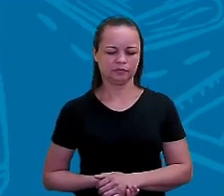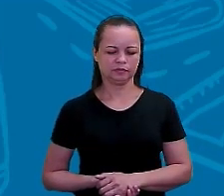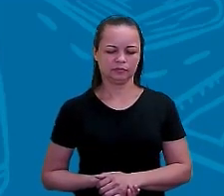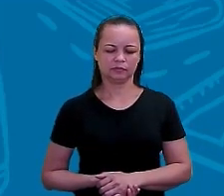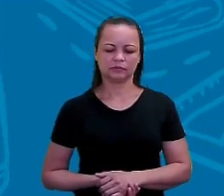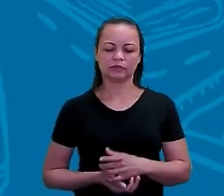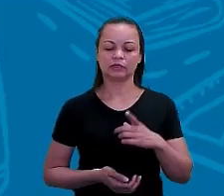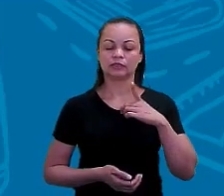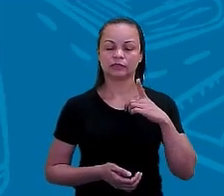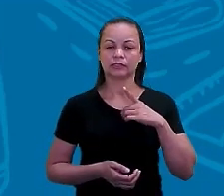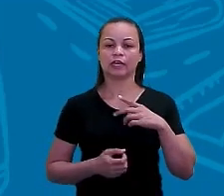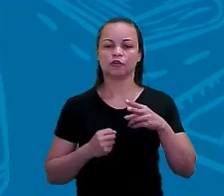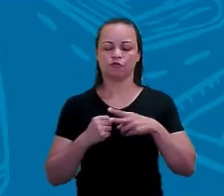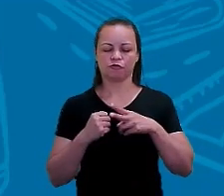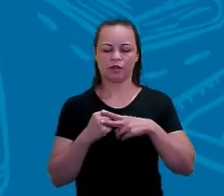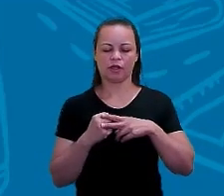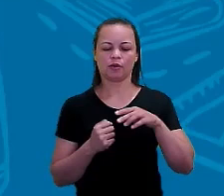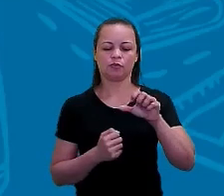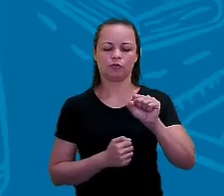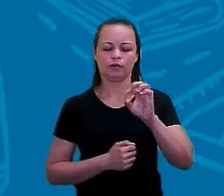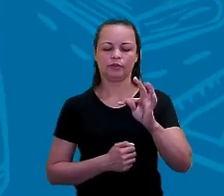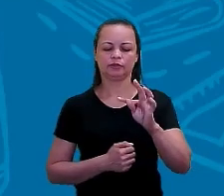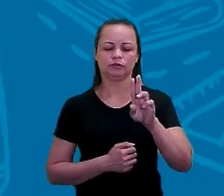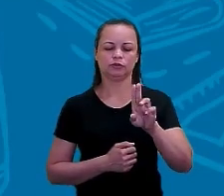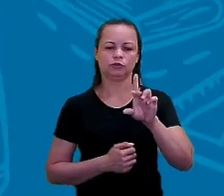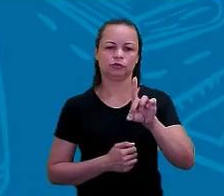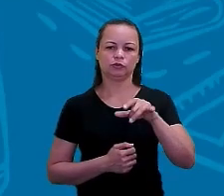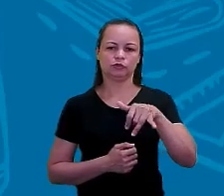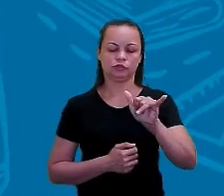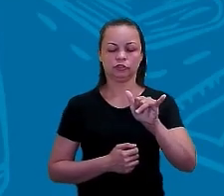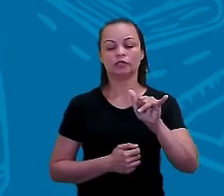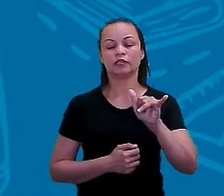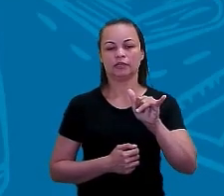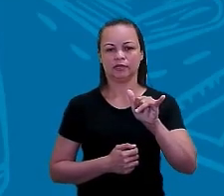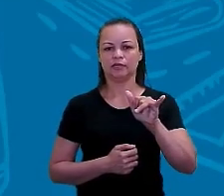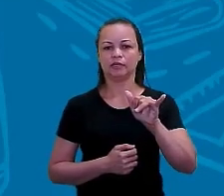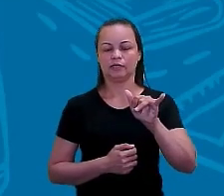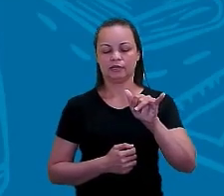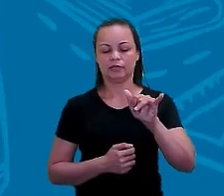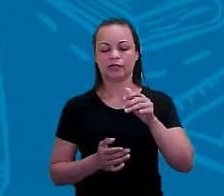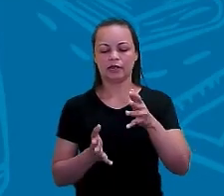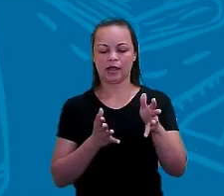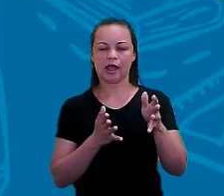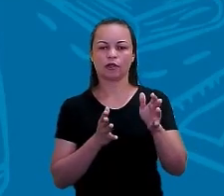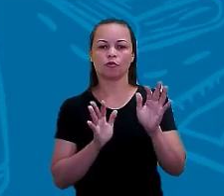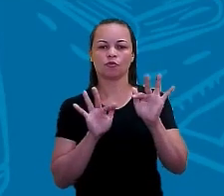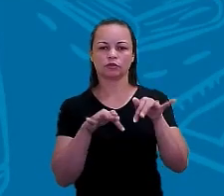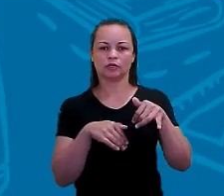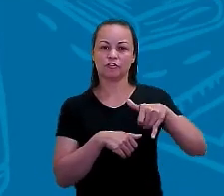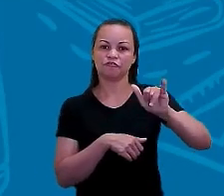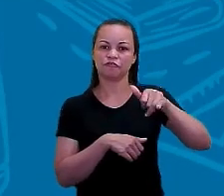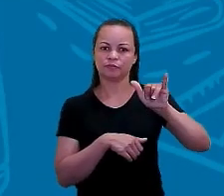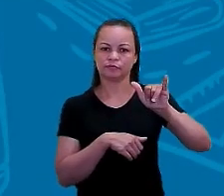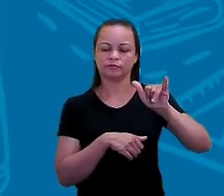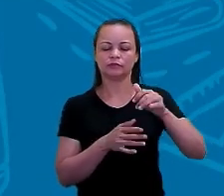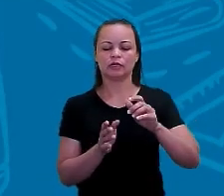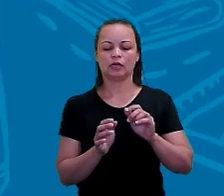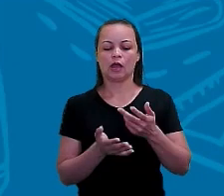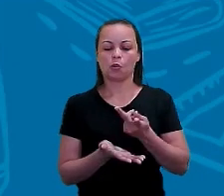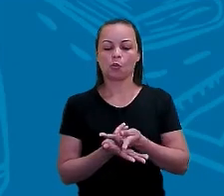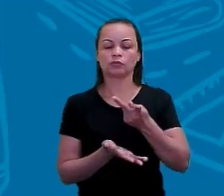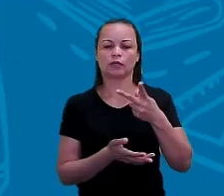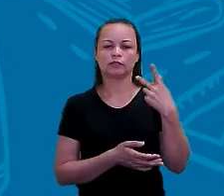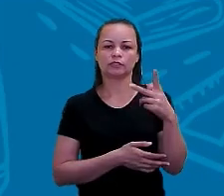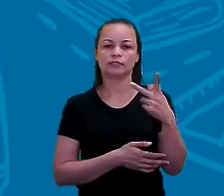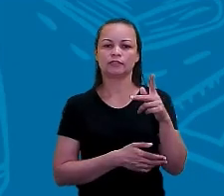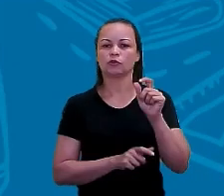verbo study, que é o primeiro verbo, a forma primitiva dele é study, com a terminação em Y. Então, quando acontece